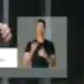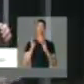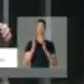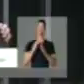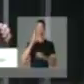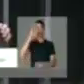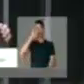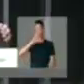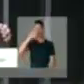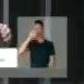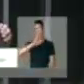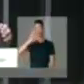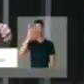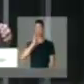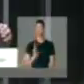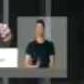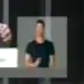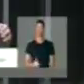está na história do Brasil.